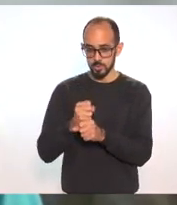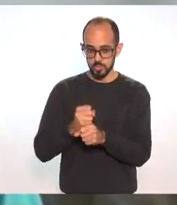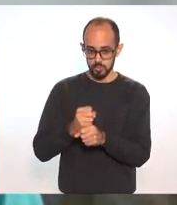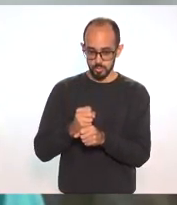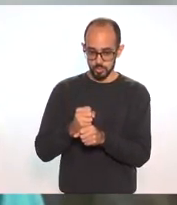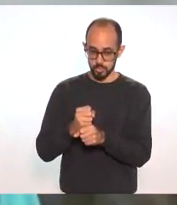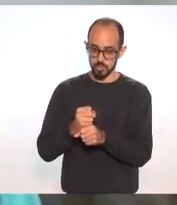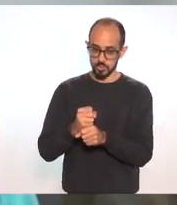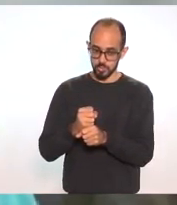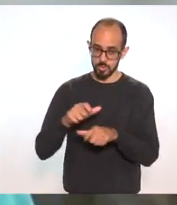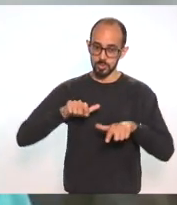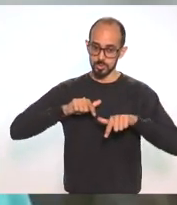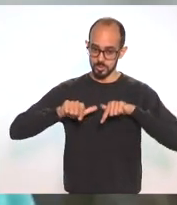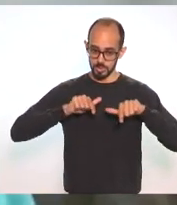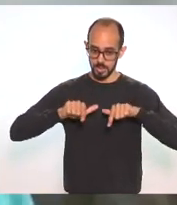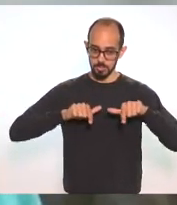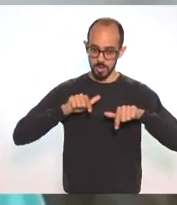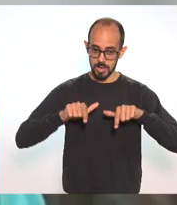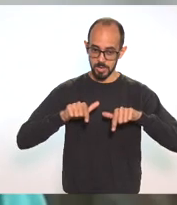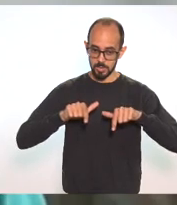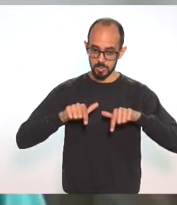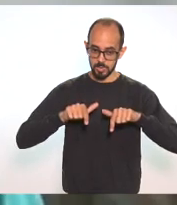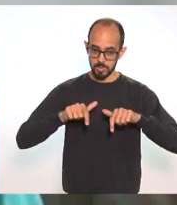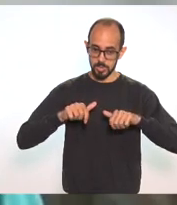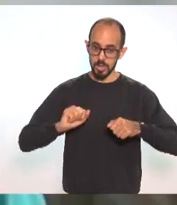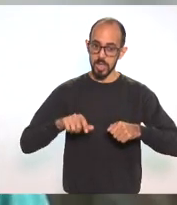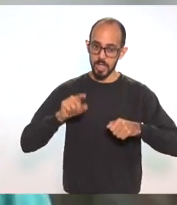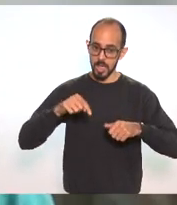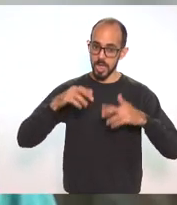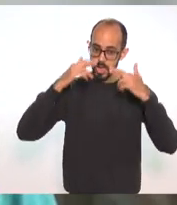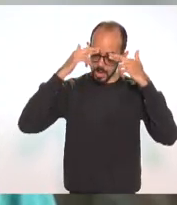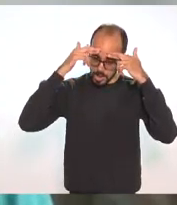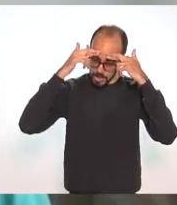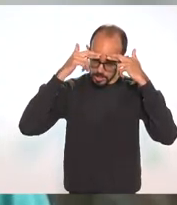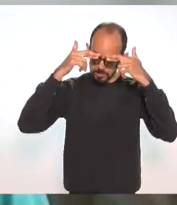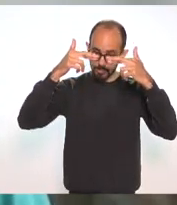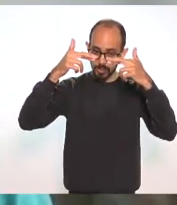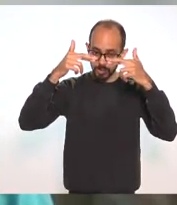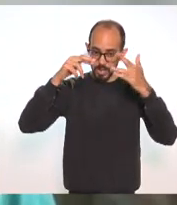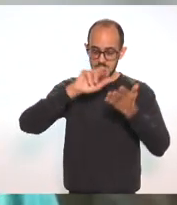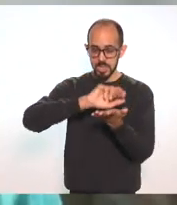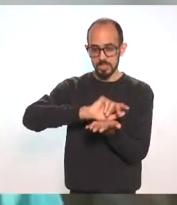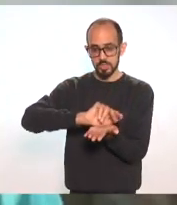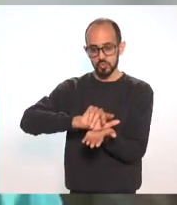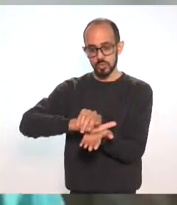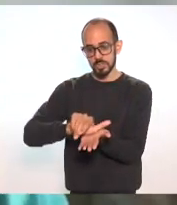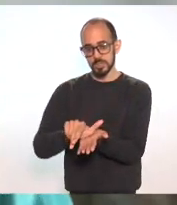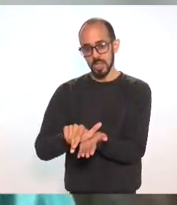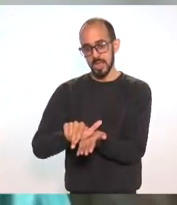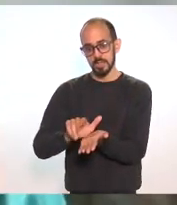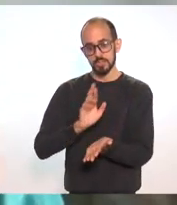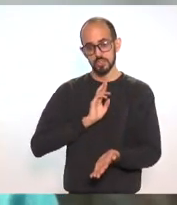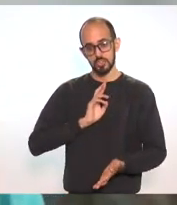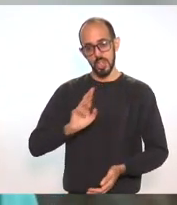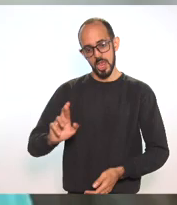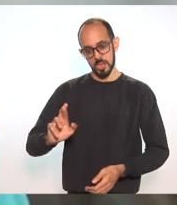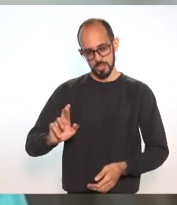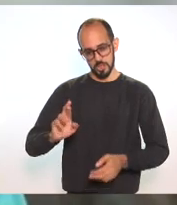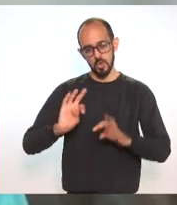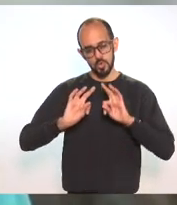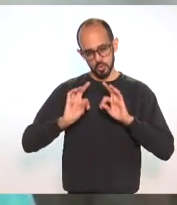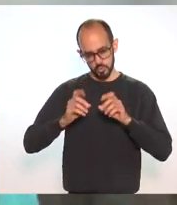têm esse fundamento de respeitar a diversidade religiosa. Todos aqui têm